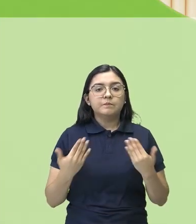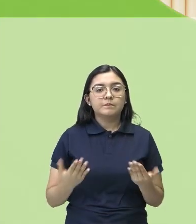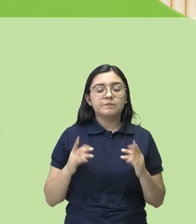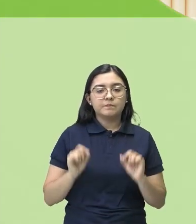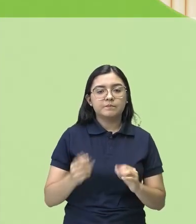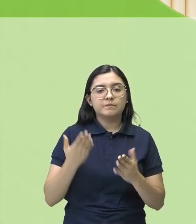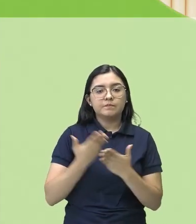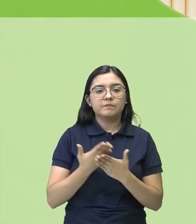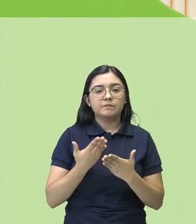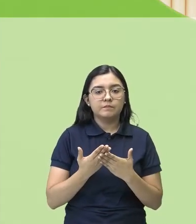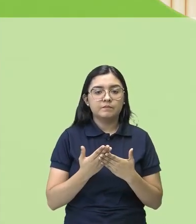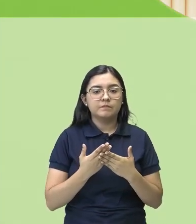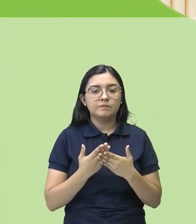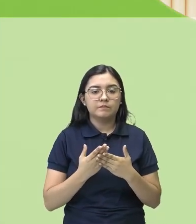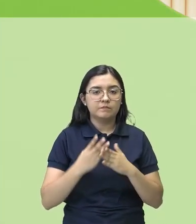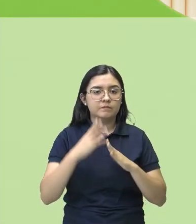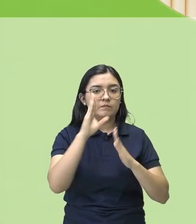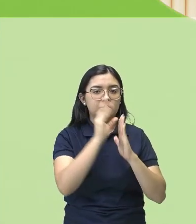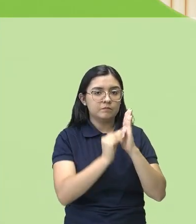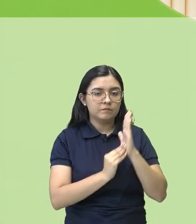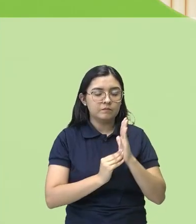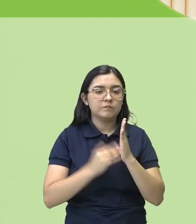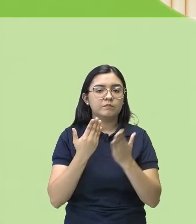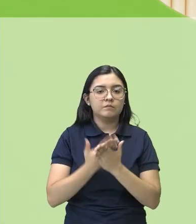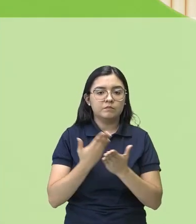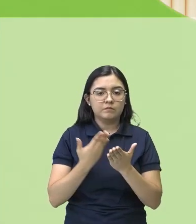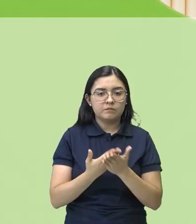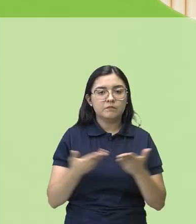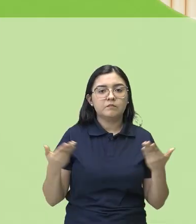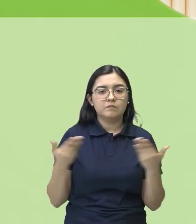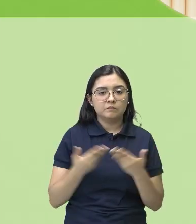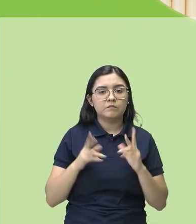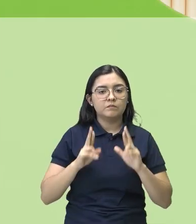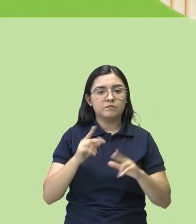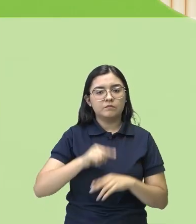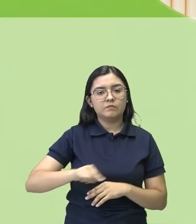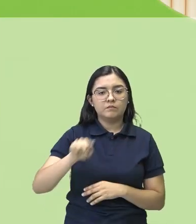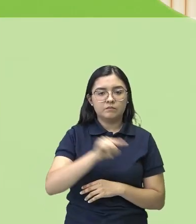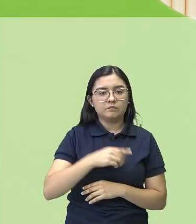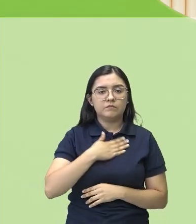Então, essa foi aí os nossos estudos sobre a teoria sintética.